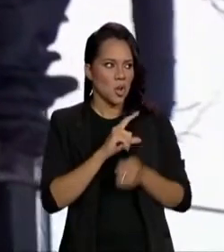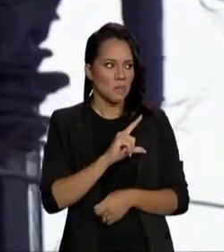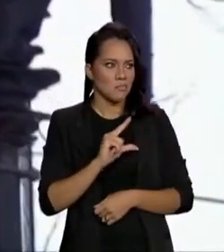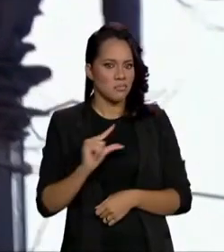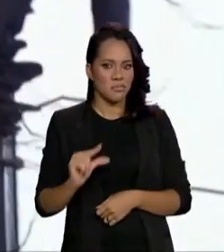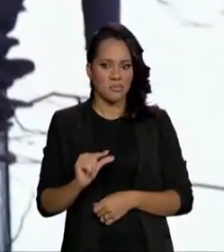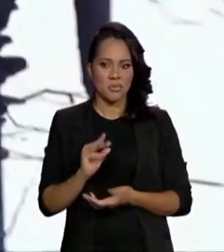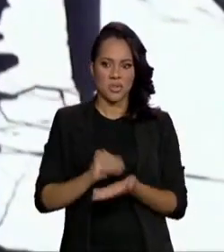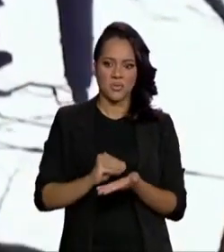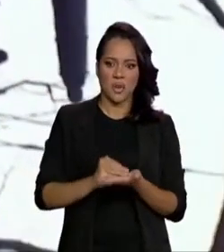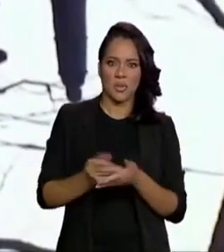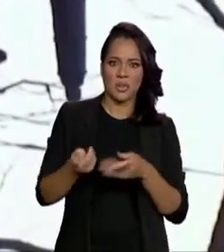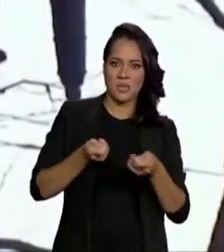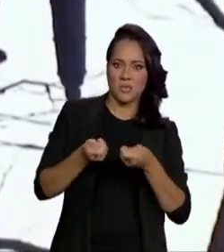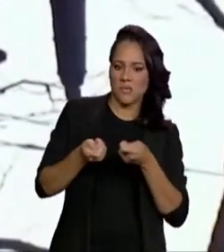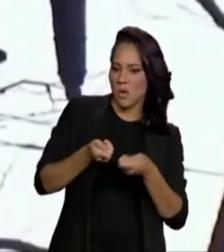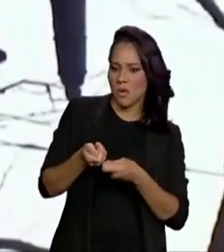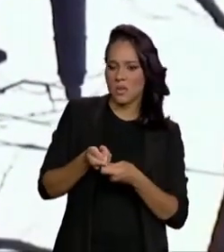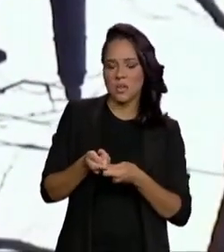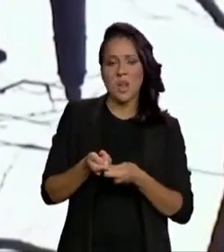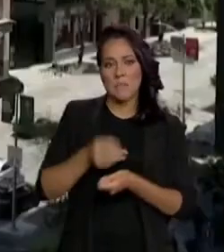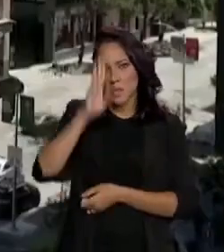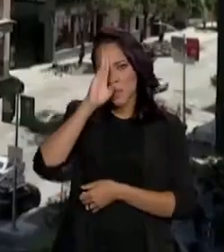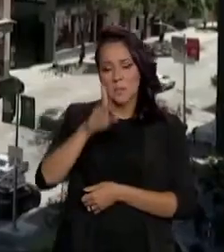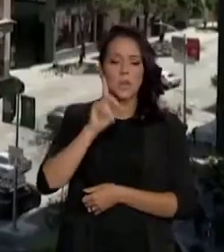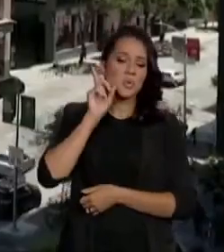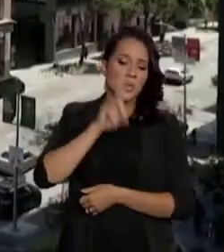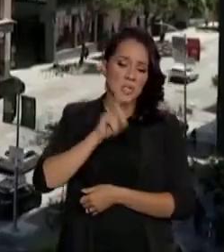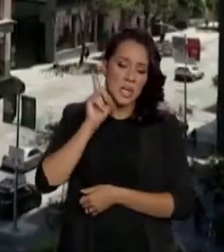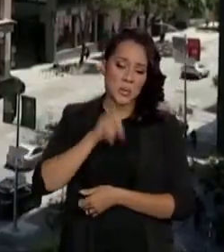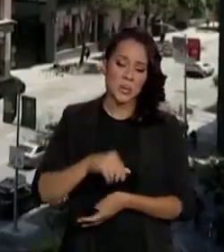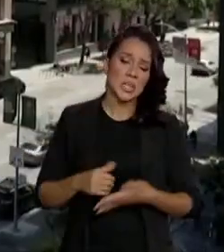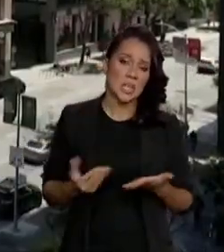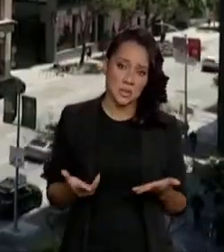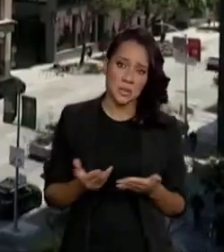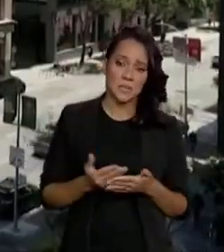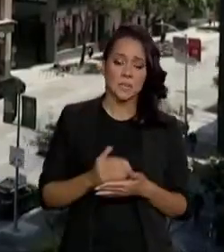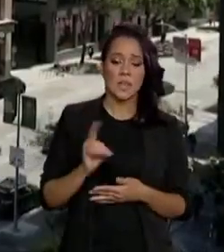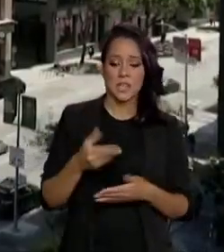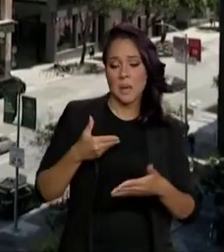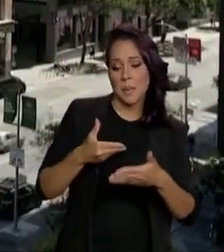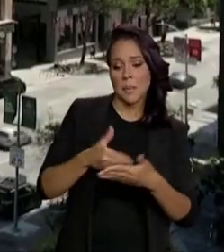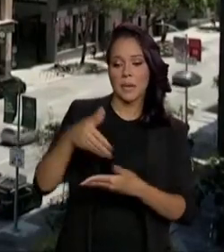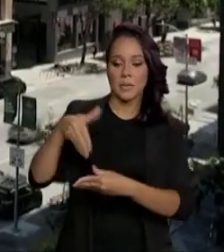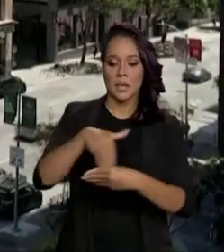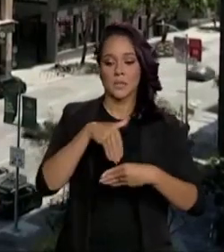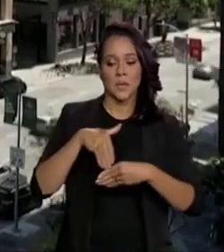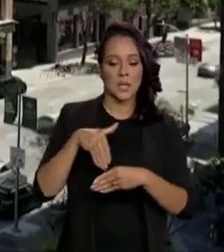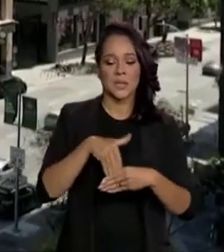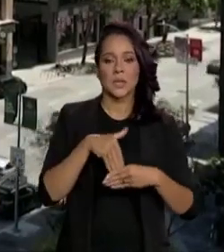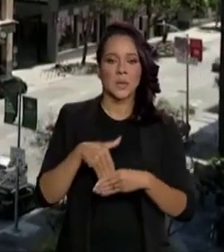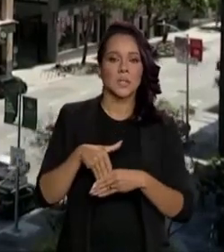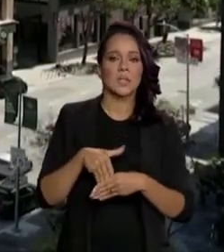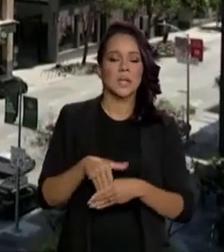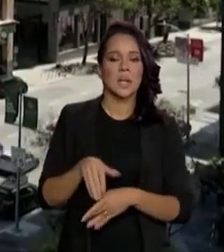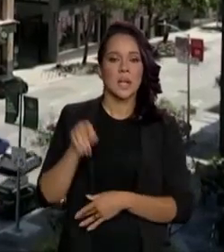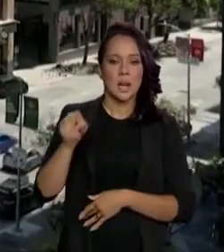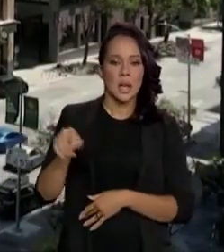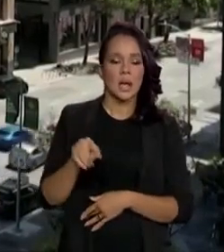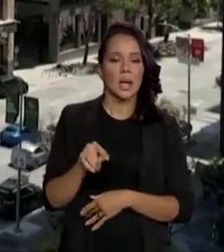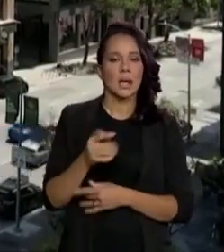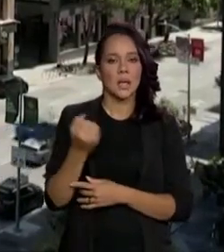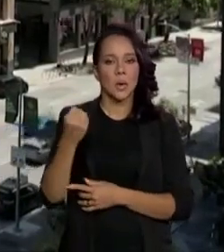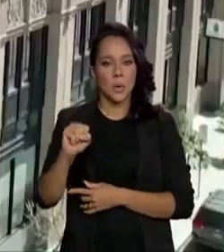de desinformação, principalmente nos Estados Unidos, há poucos dias das eleições de meio de mandato,